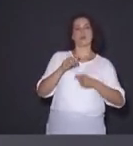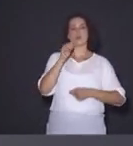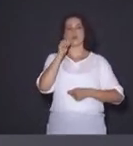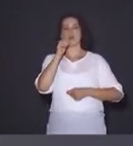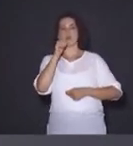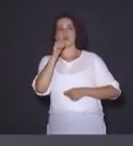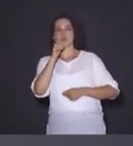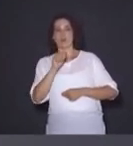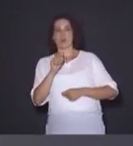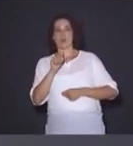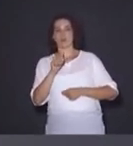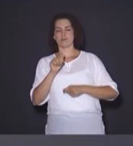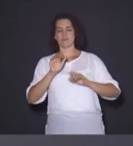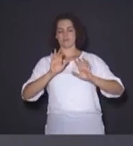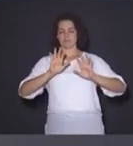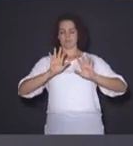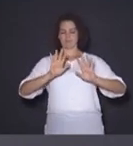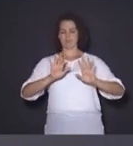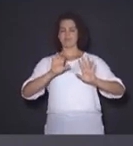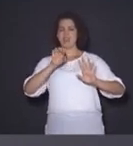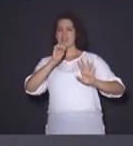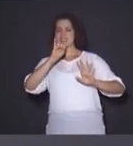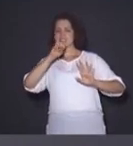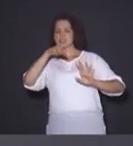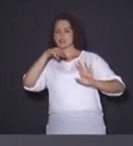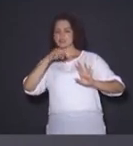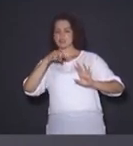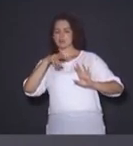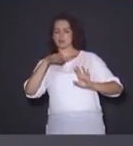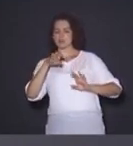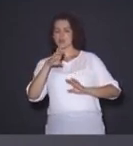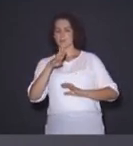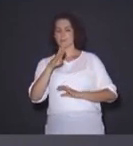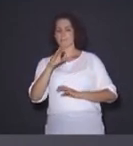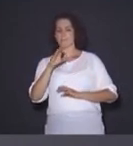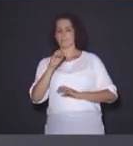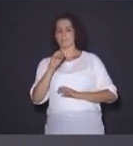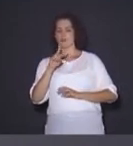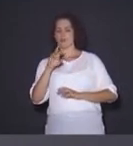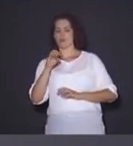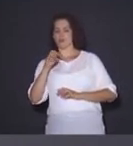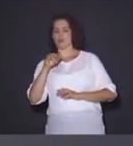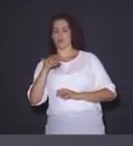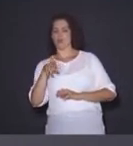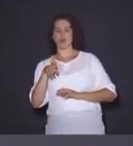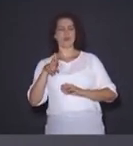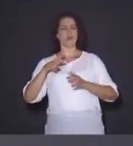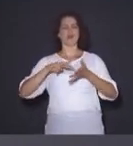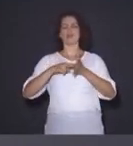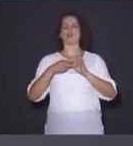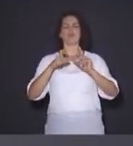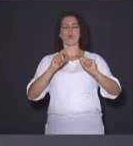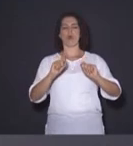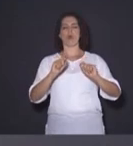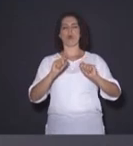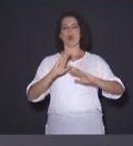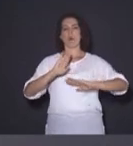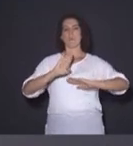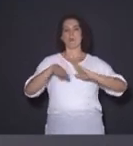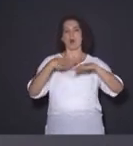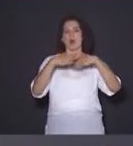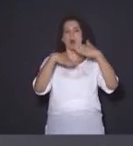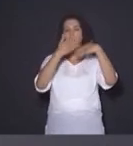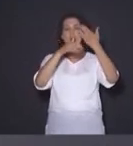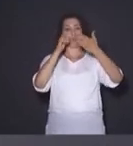no feminino que segundo bogotá falando aqui né que essa construção do que é feminino né isso é um processo